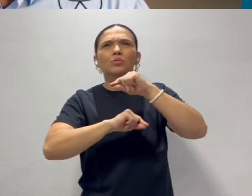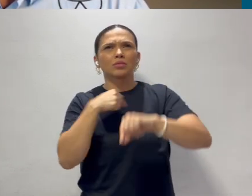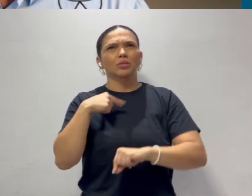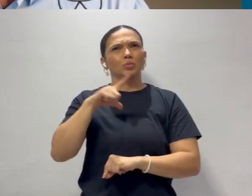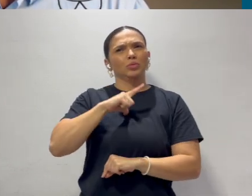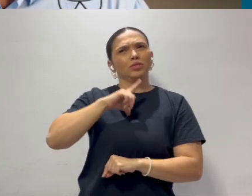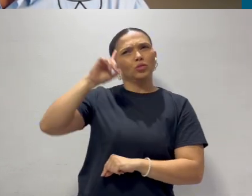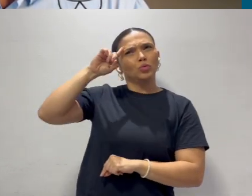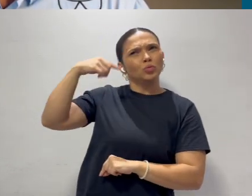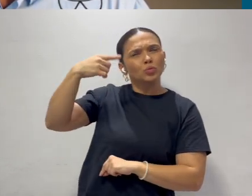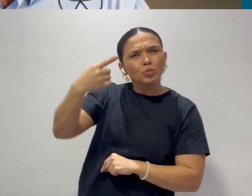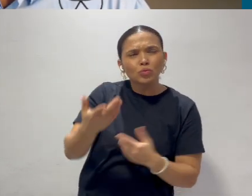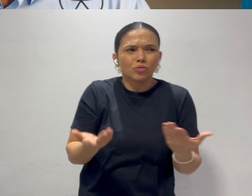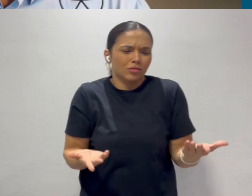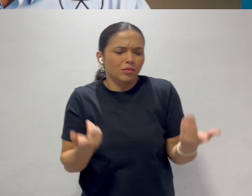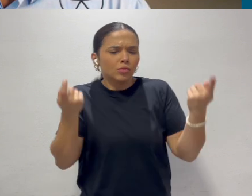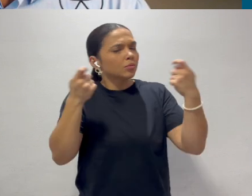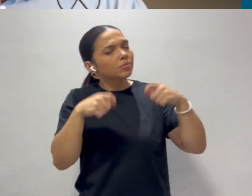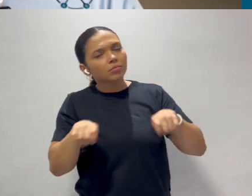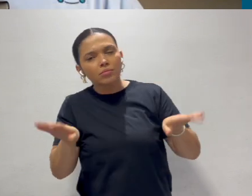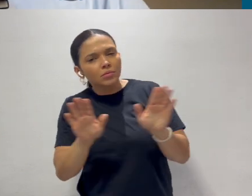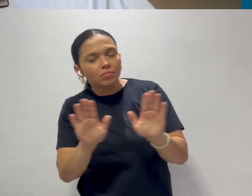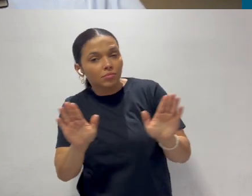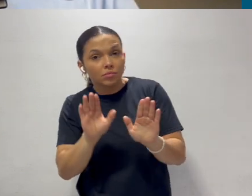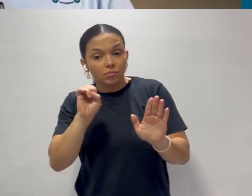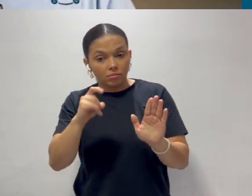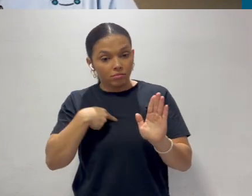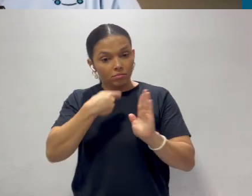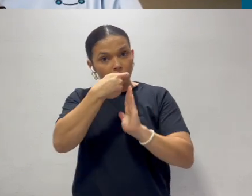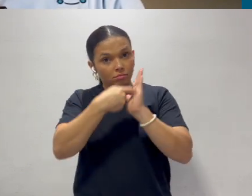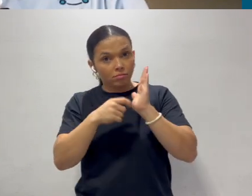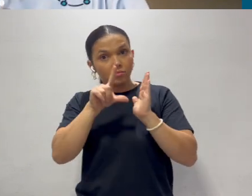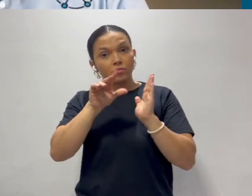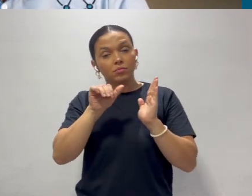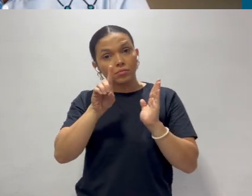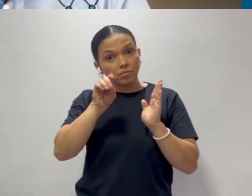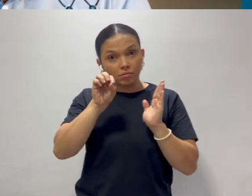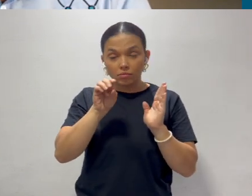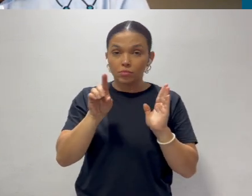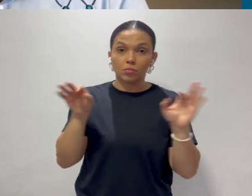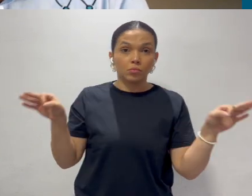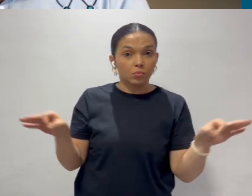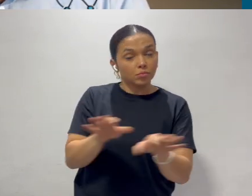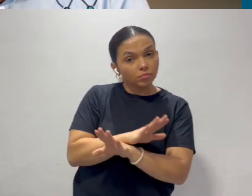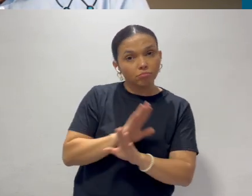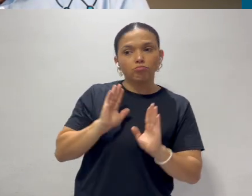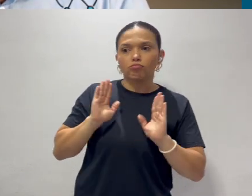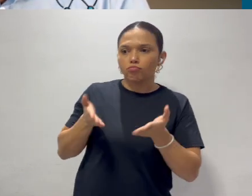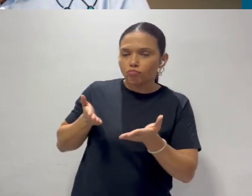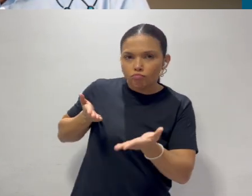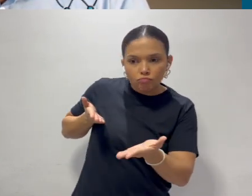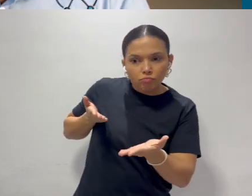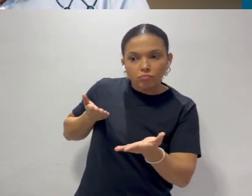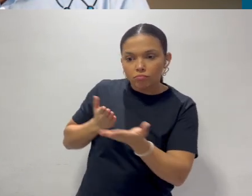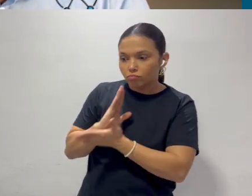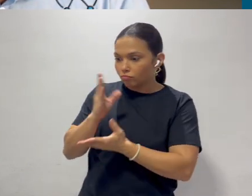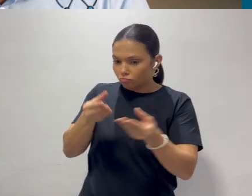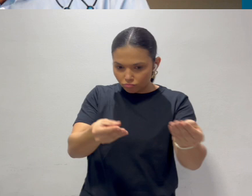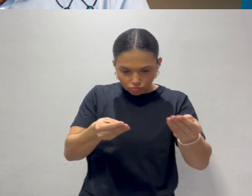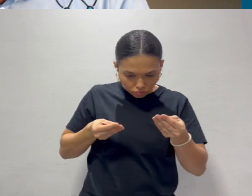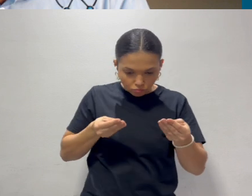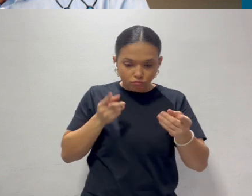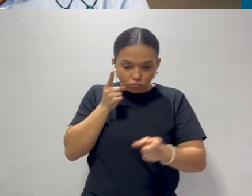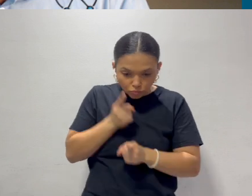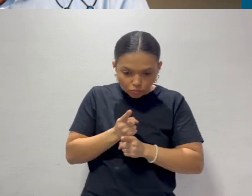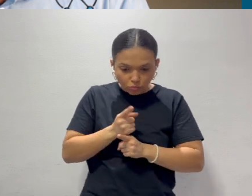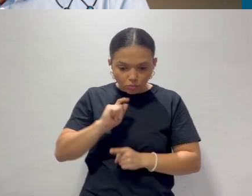barreiras que eu tenho no dia a dia. Não, não precisa disso. Se você tem aquele laudo, é uma dica que eu dou para todos vocês, se você passou, você descobriu